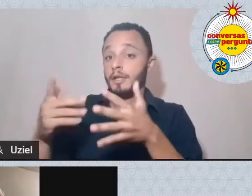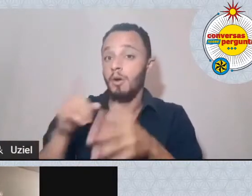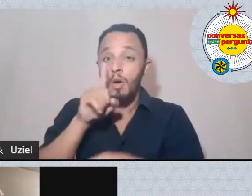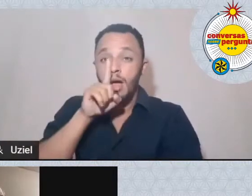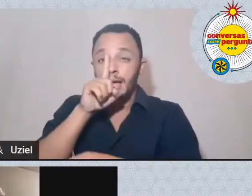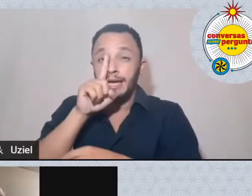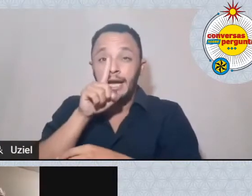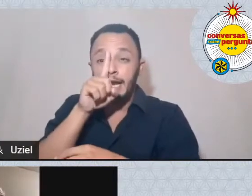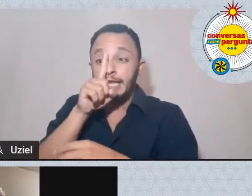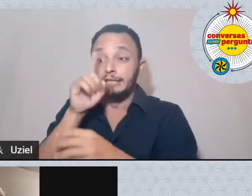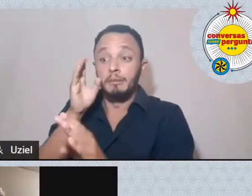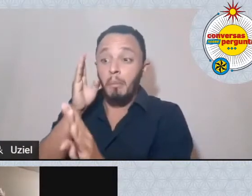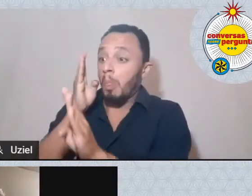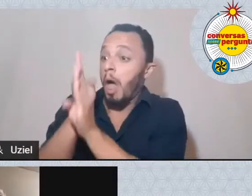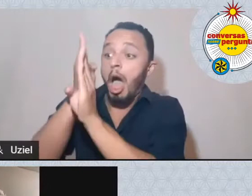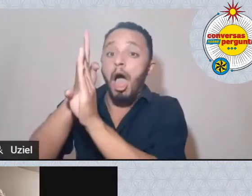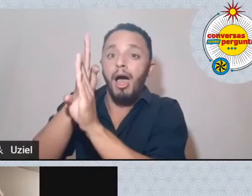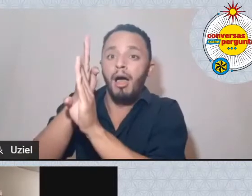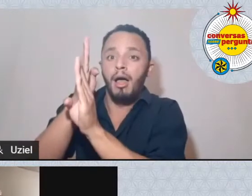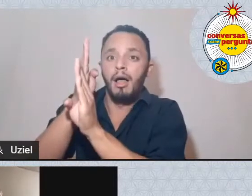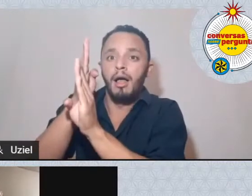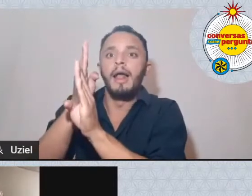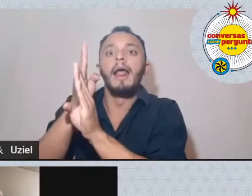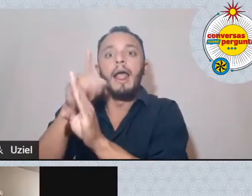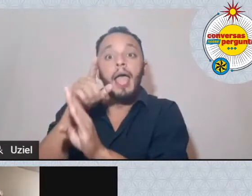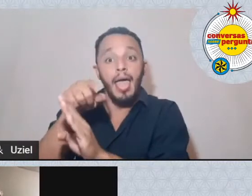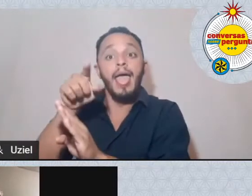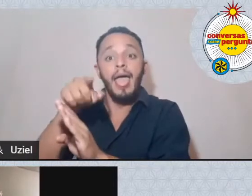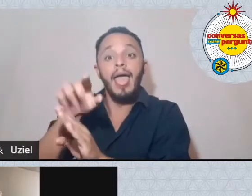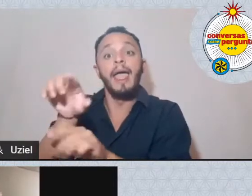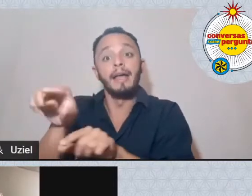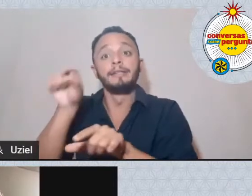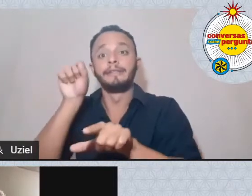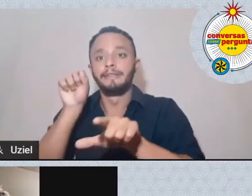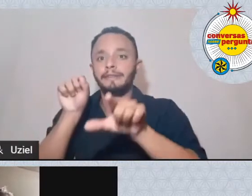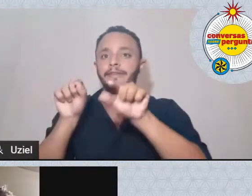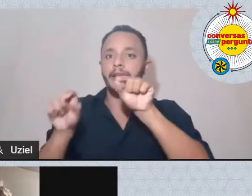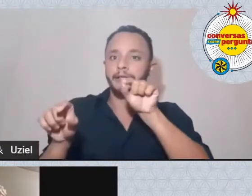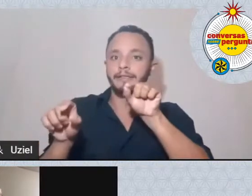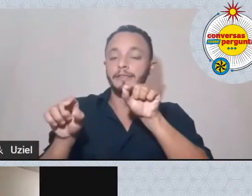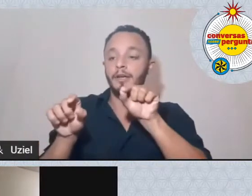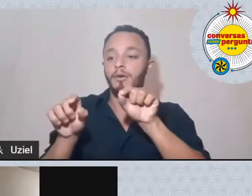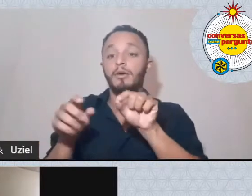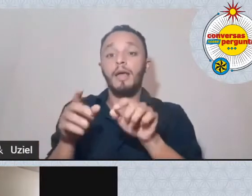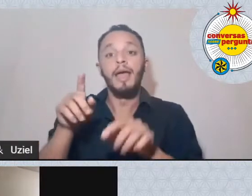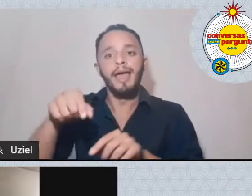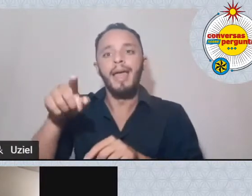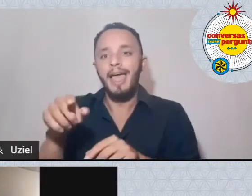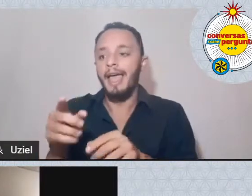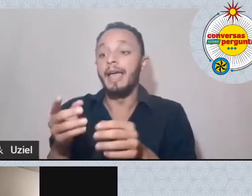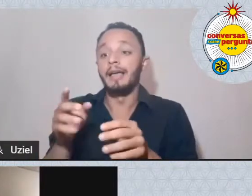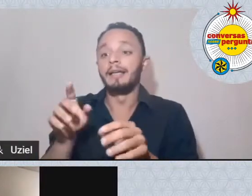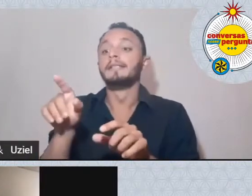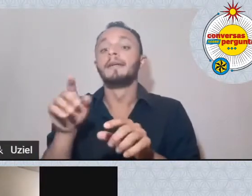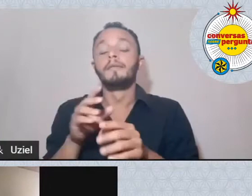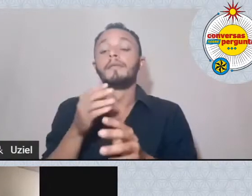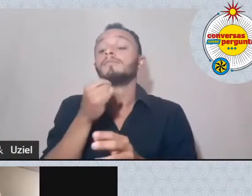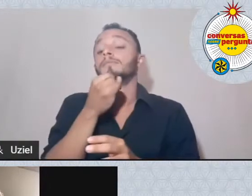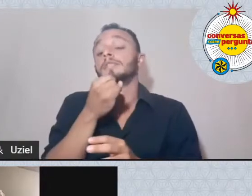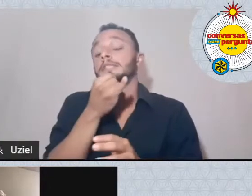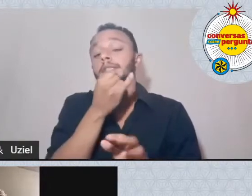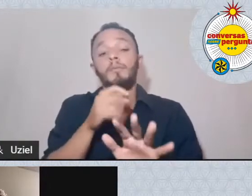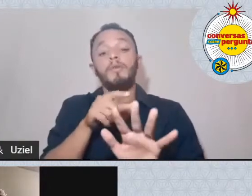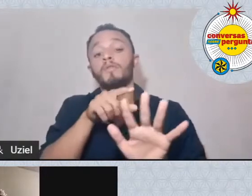de decisão, elas são momentos de escolha, são momentos em que a gente pode e tem, portanto, um grau a mais